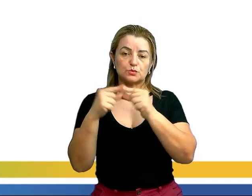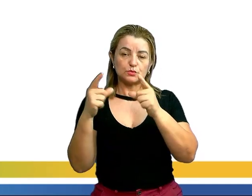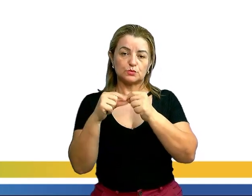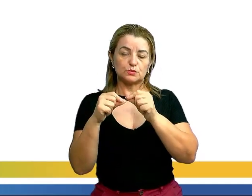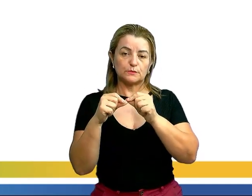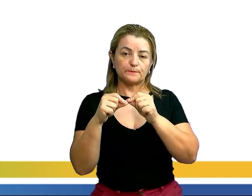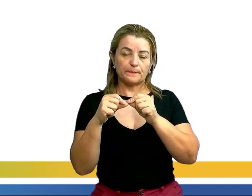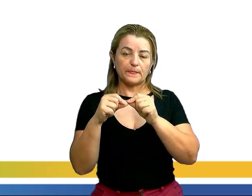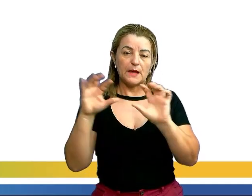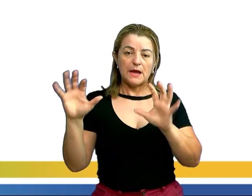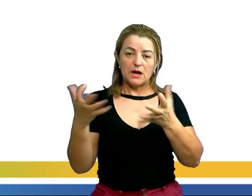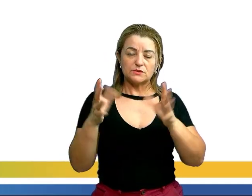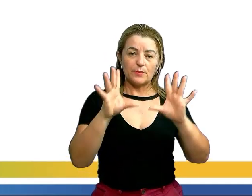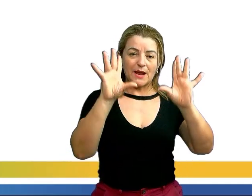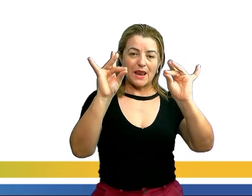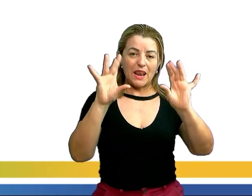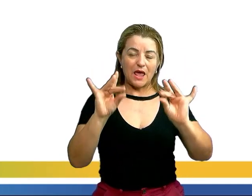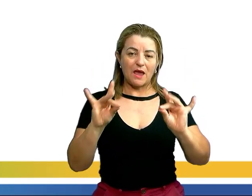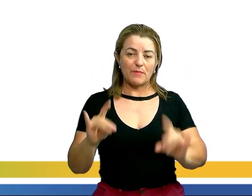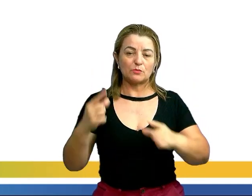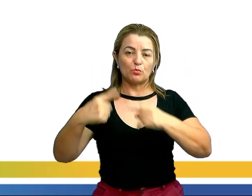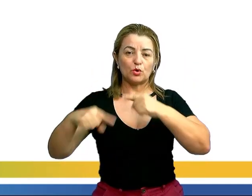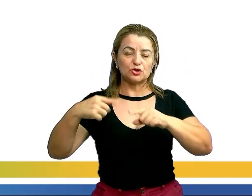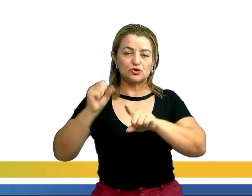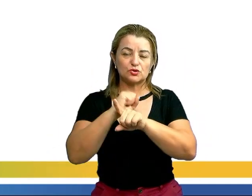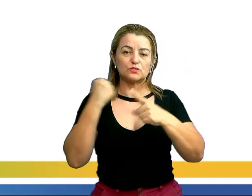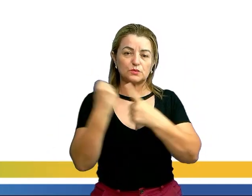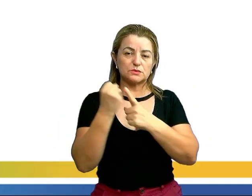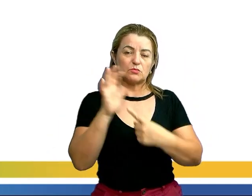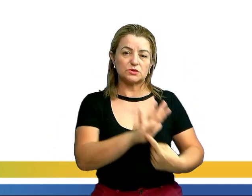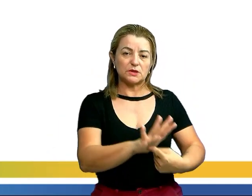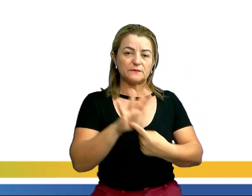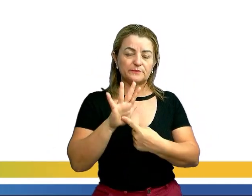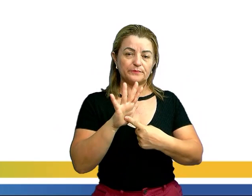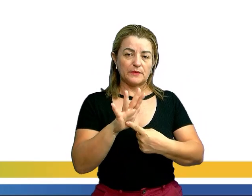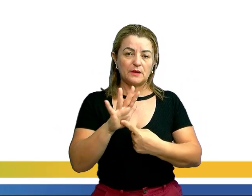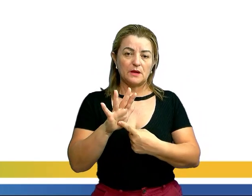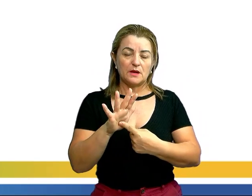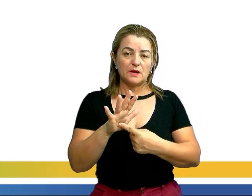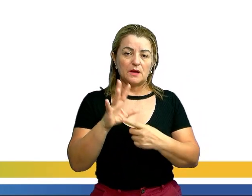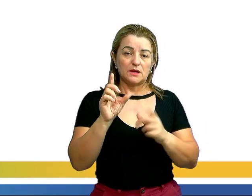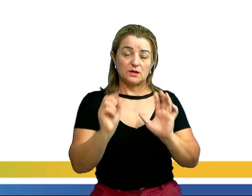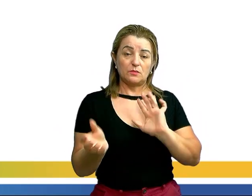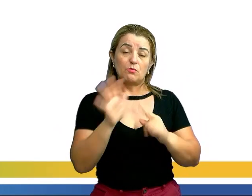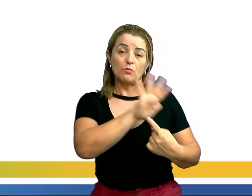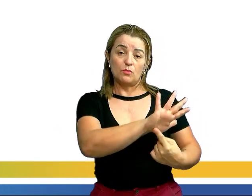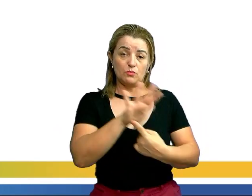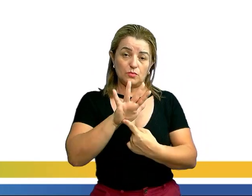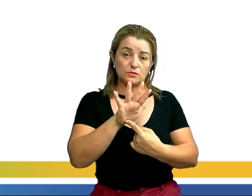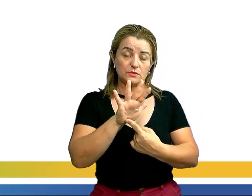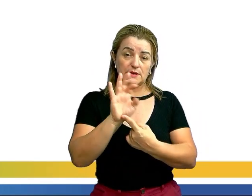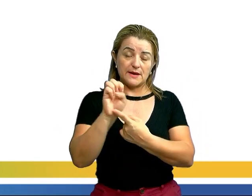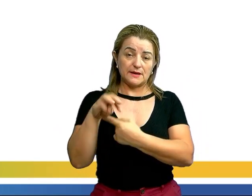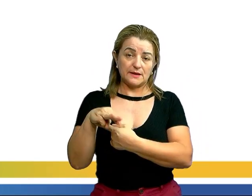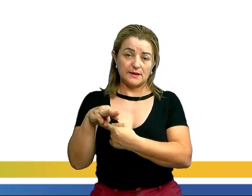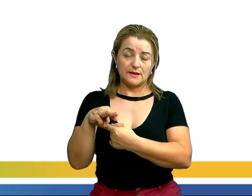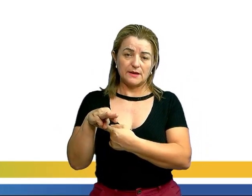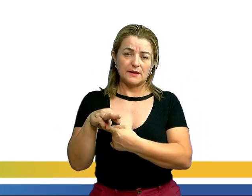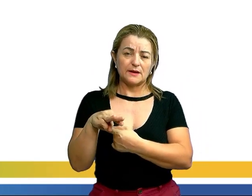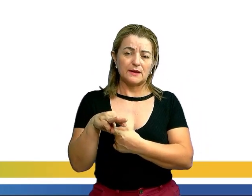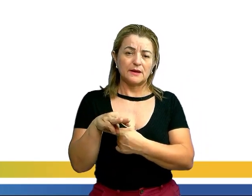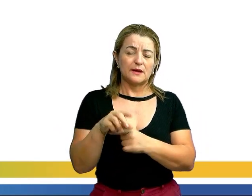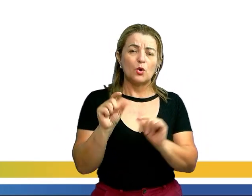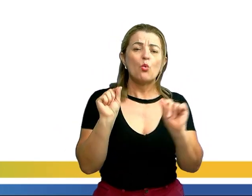aos elementos políticos e socioeconômicos indicados, respectivamente em, né, o que